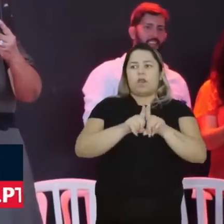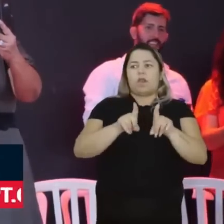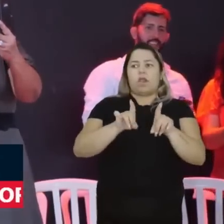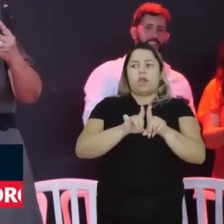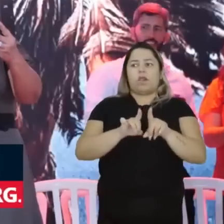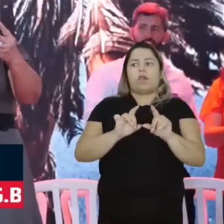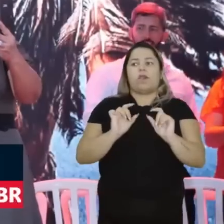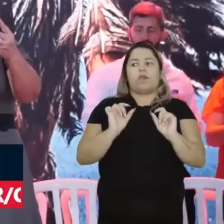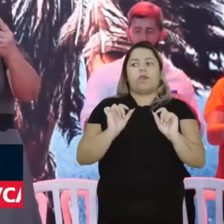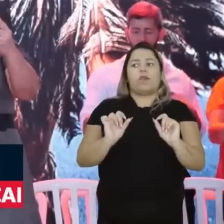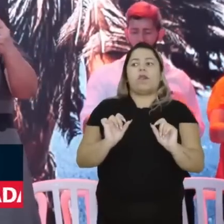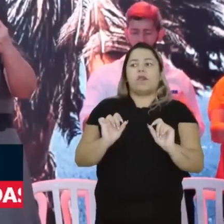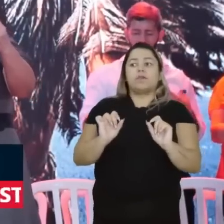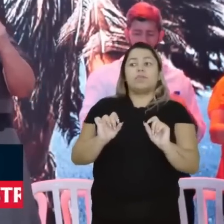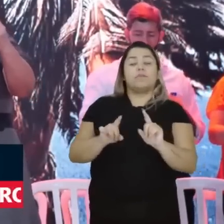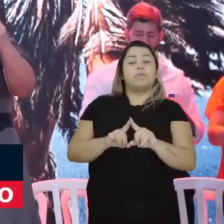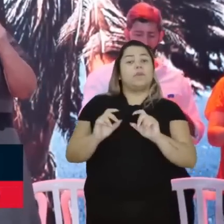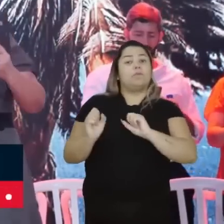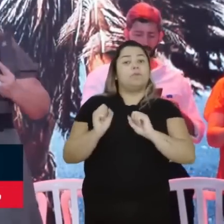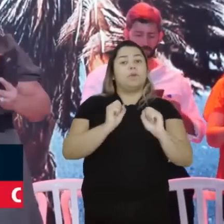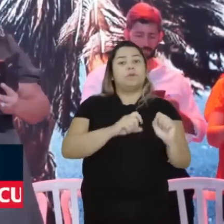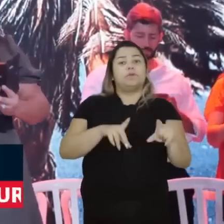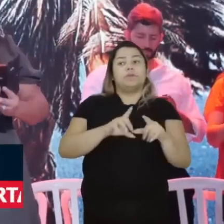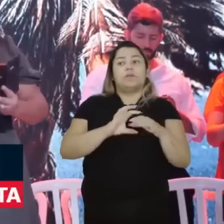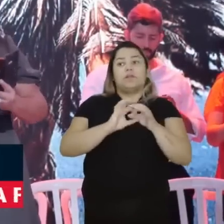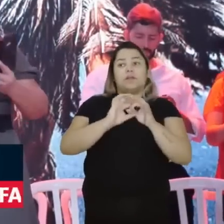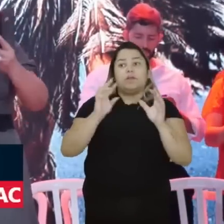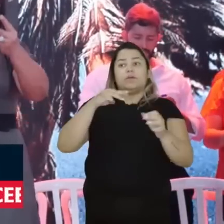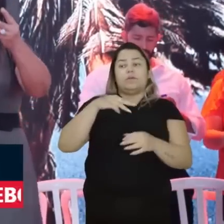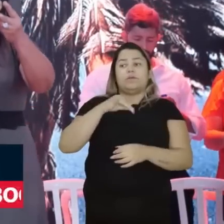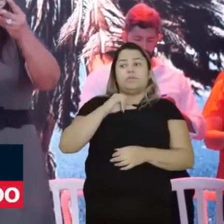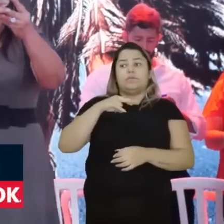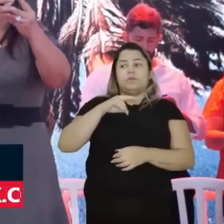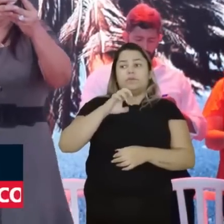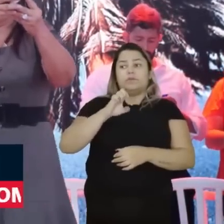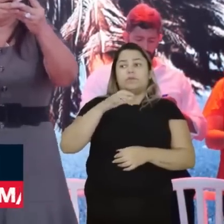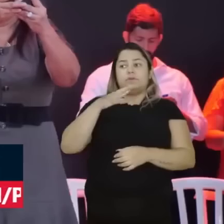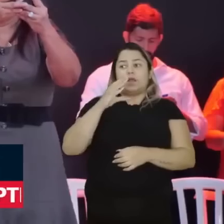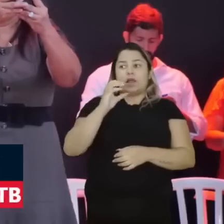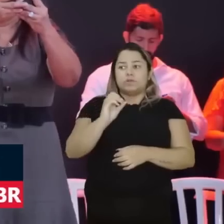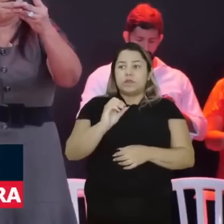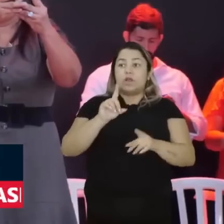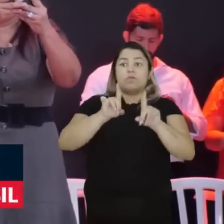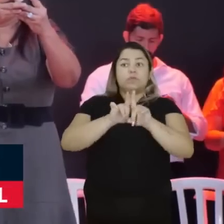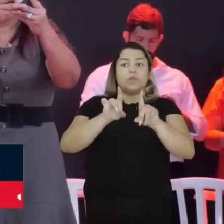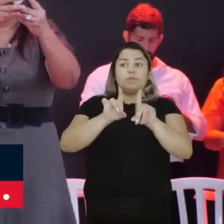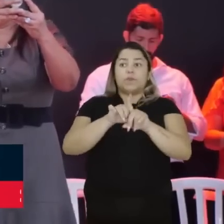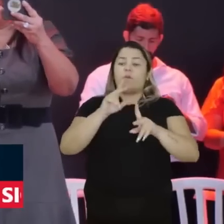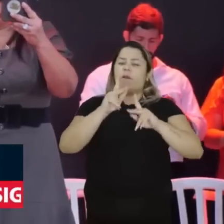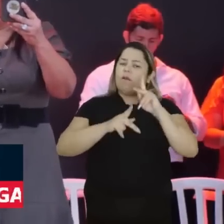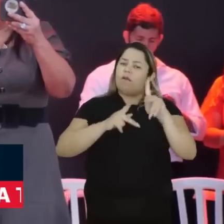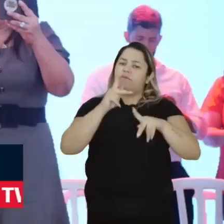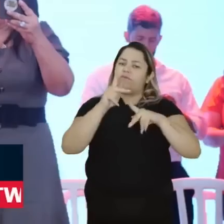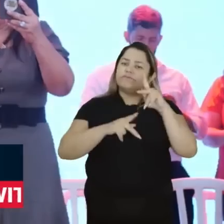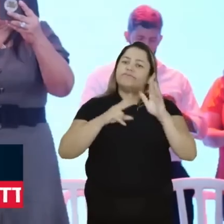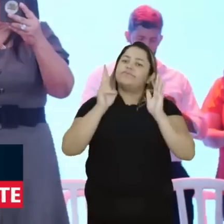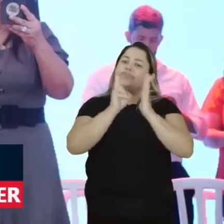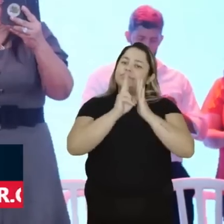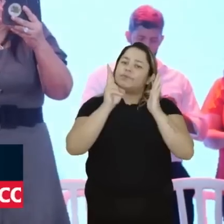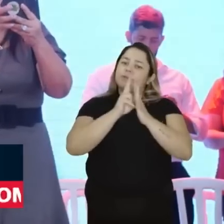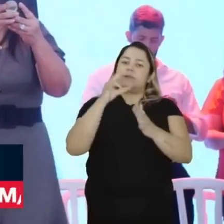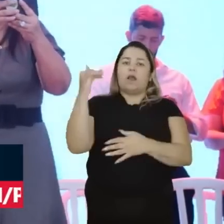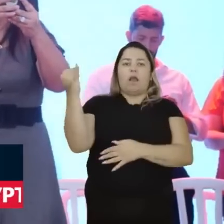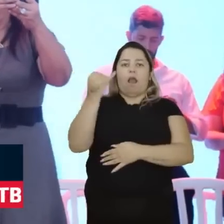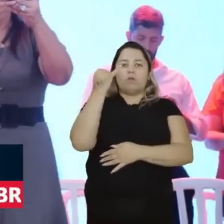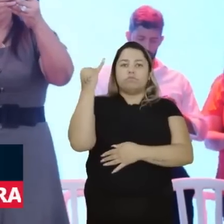indígenas, que possa ser liberada a mineração nas terras indígenas. Os povos indígenas, que são tão importantes